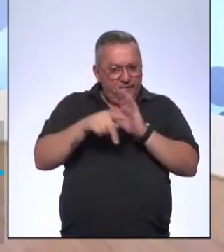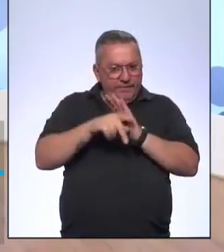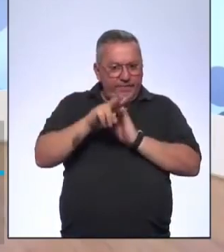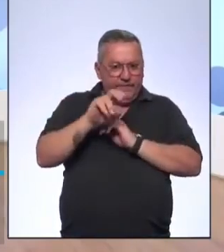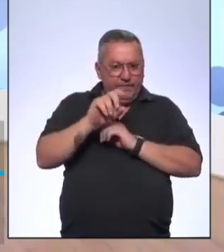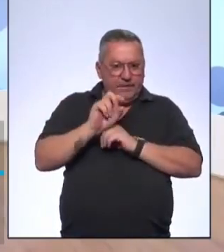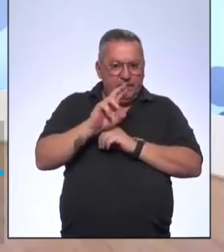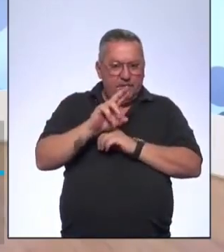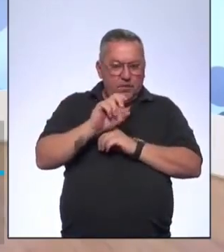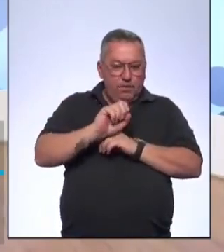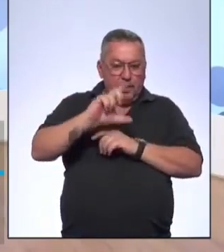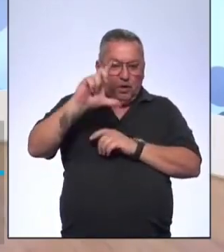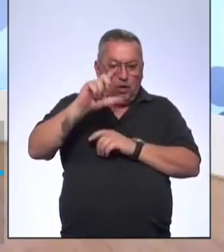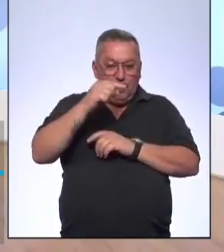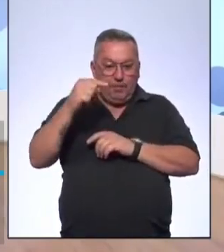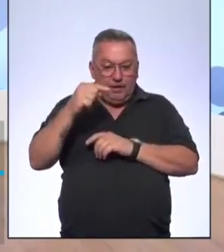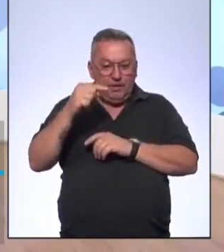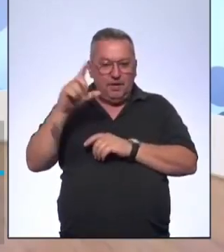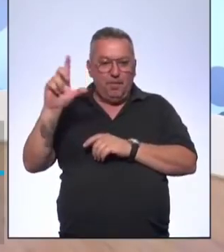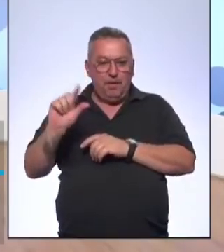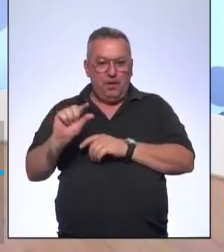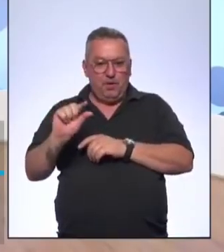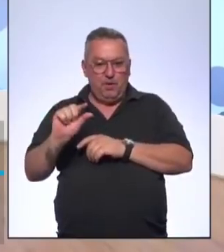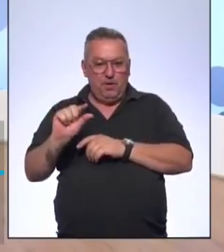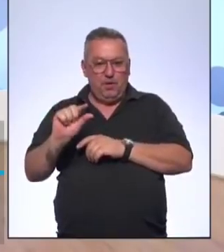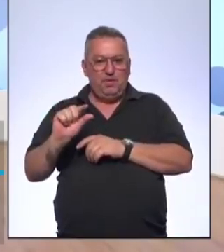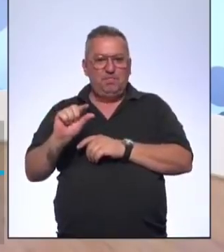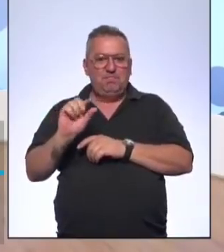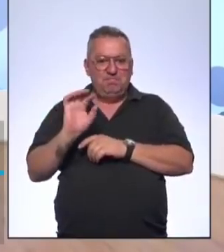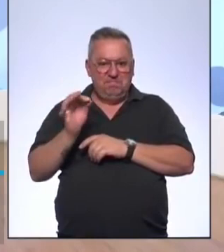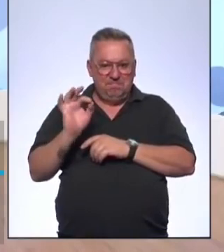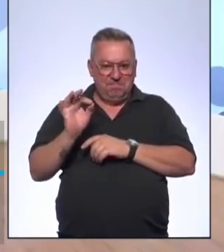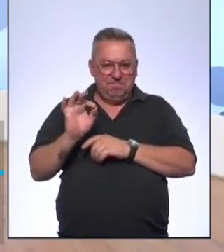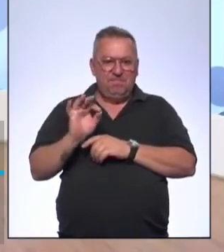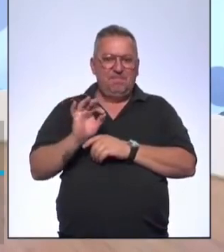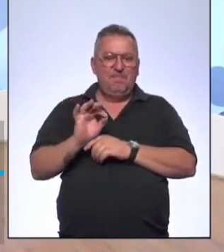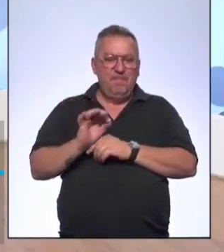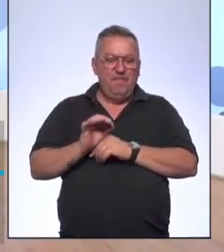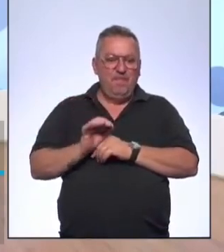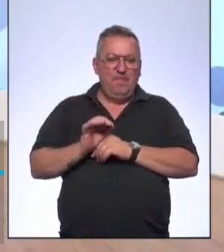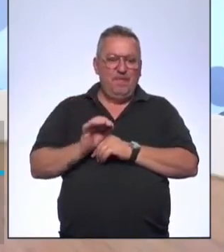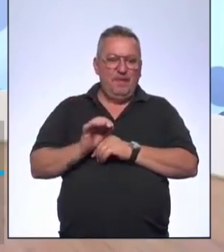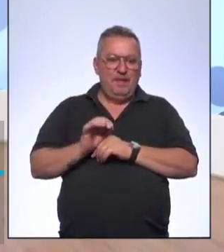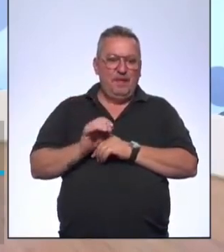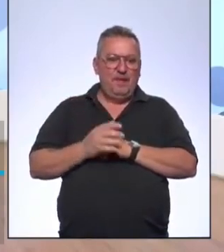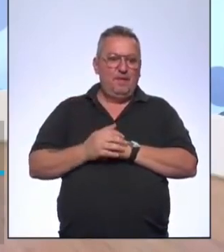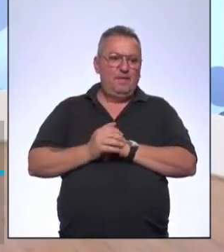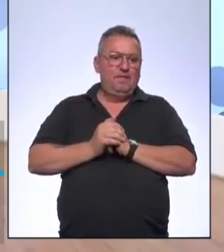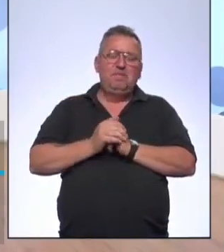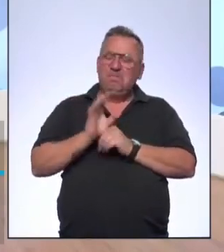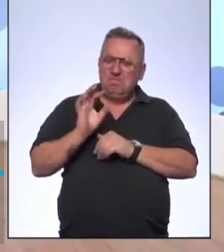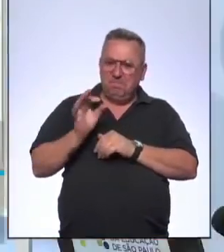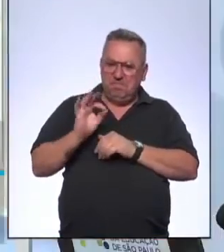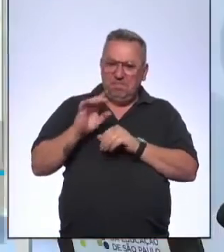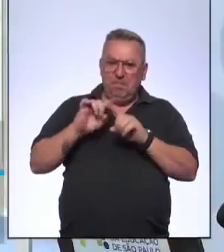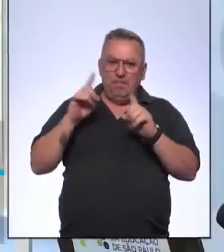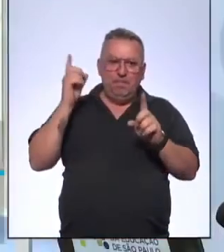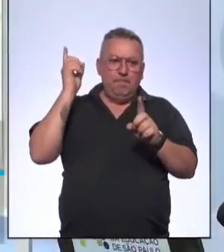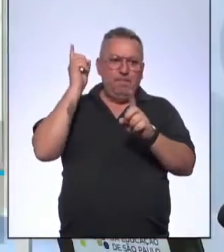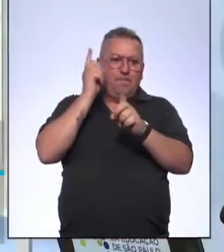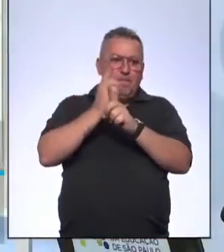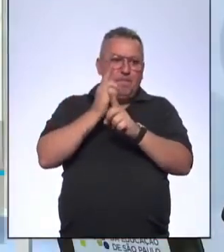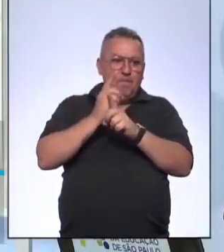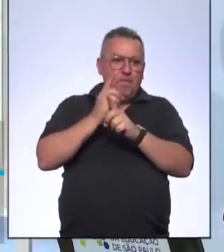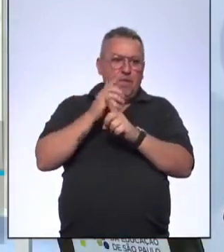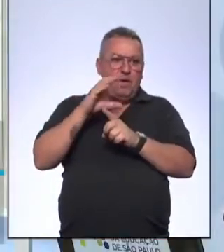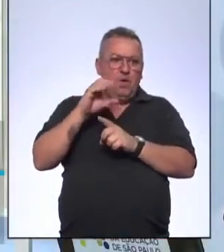da área maior menos o valor da área menor. Essa é a ideia sempre, né? Para a coroa. Isso mesmo. Então, para identificar essa coroa,